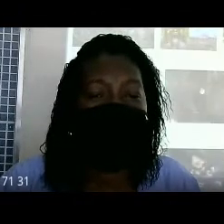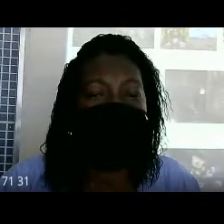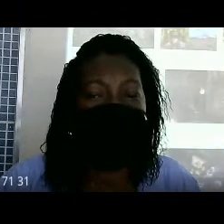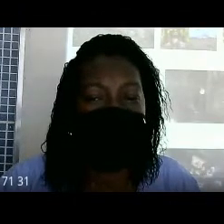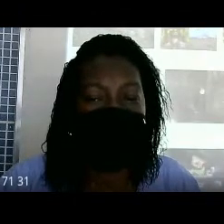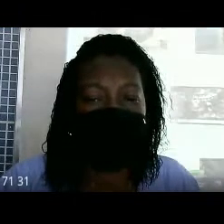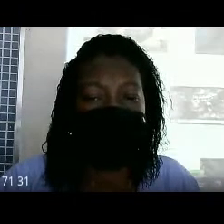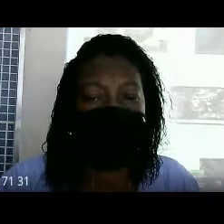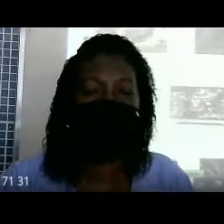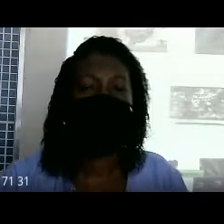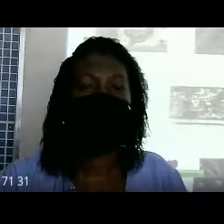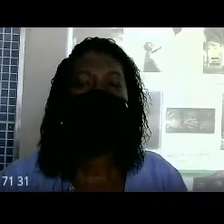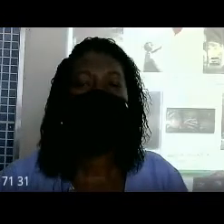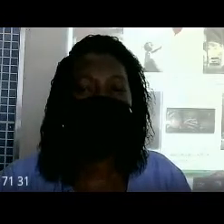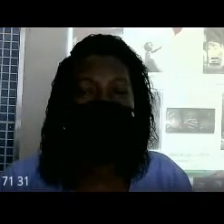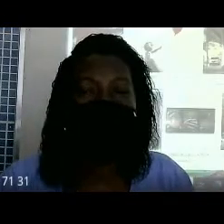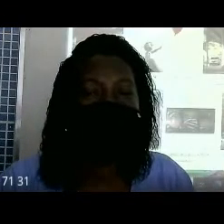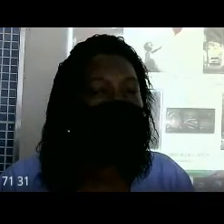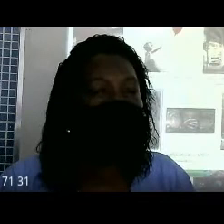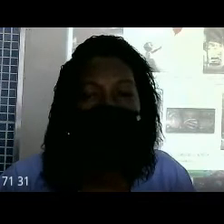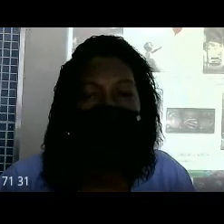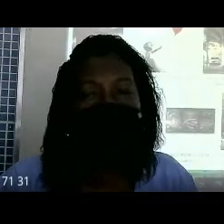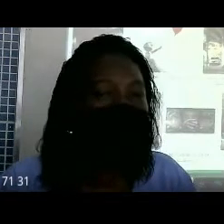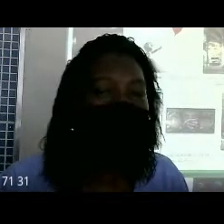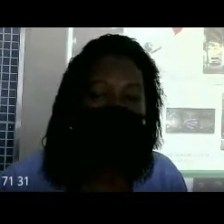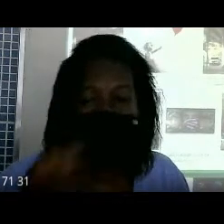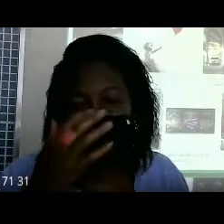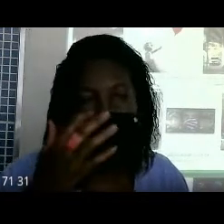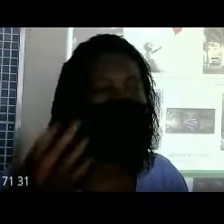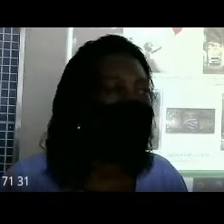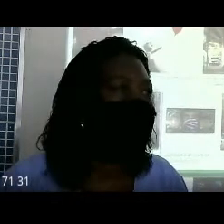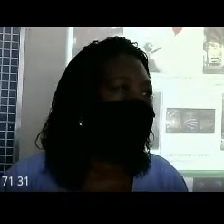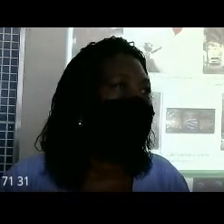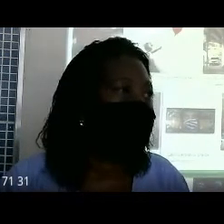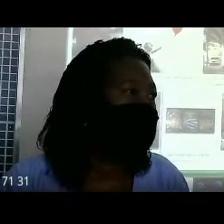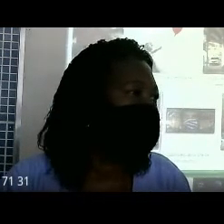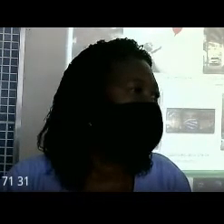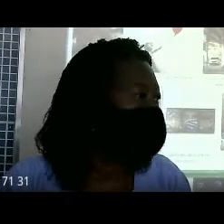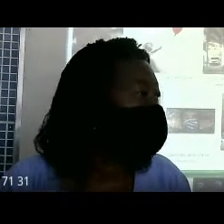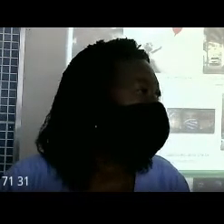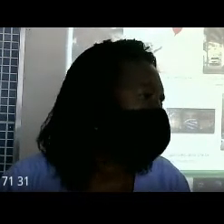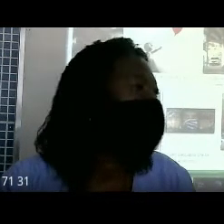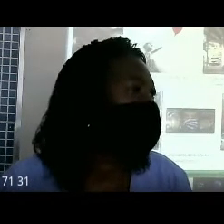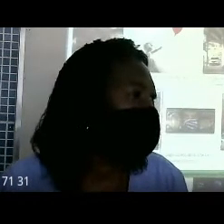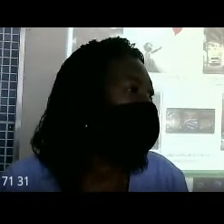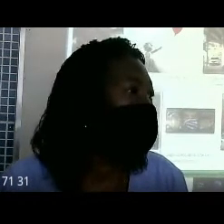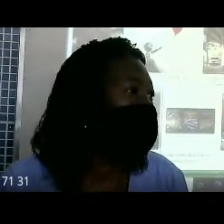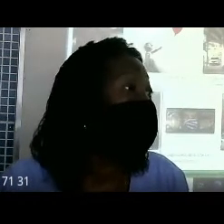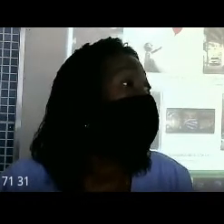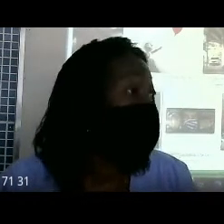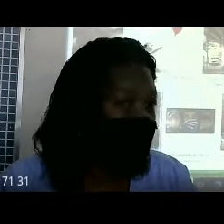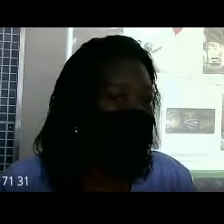à pichação? A diferença? É óbvio que é a diferença, né, gente? Pichação, todo mundo sabe que é o